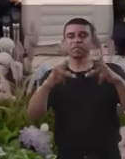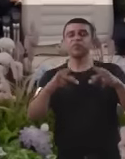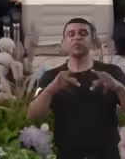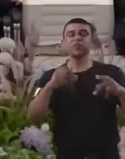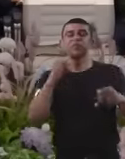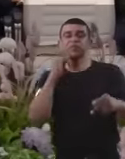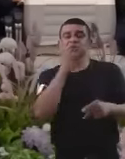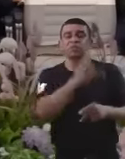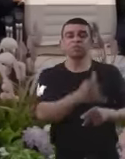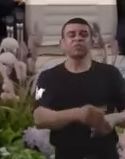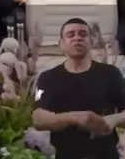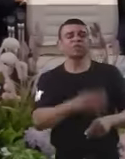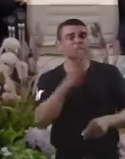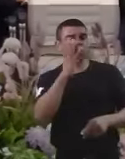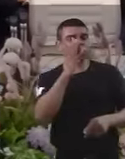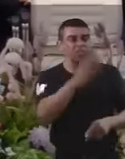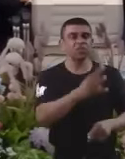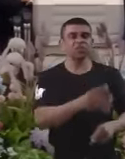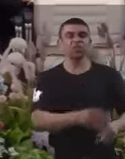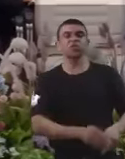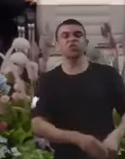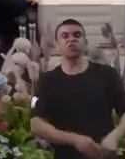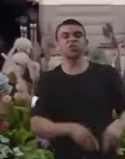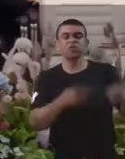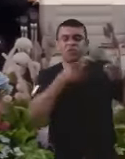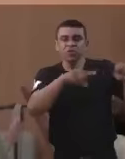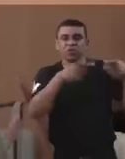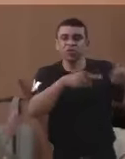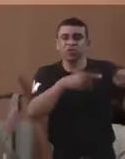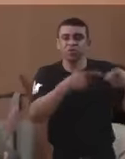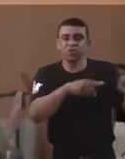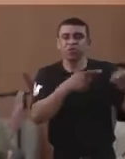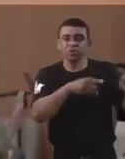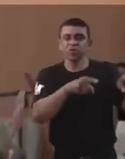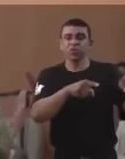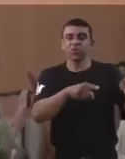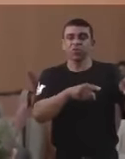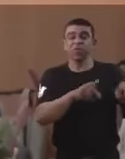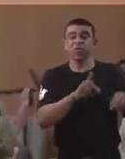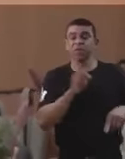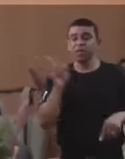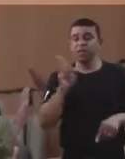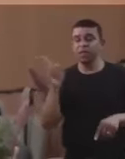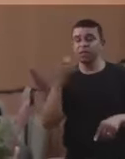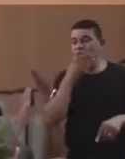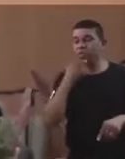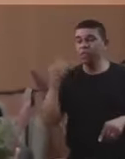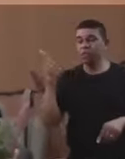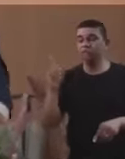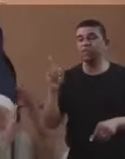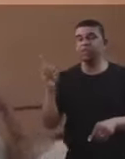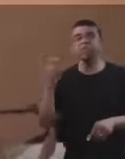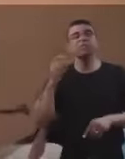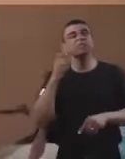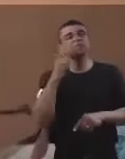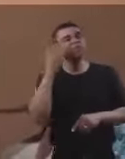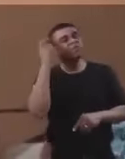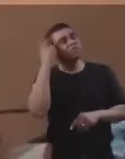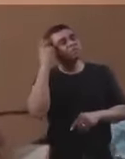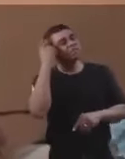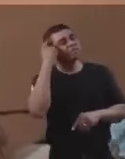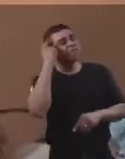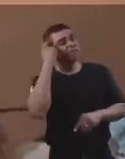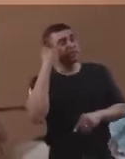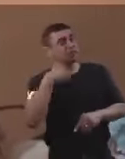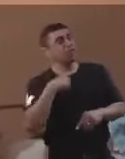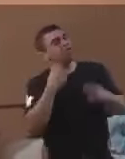multidão. Ele poderia, eu vou me preparar, porque Jesus está dizendo que vai ter luta. Não, ele está no culto, mas a mente